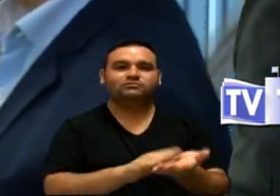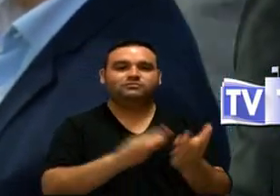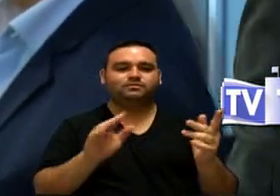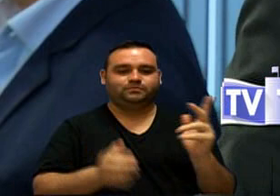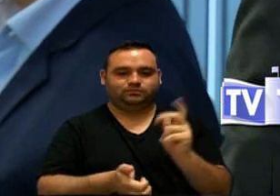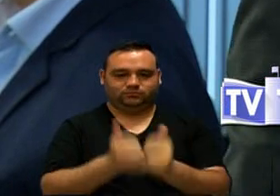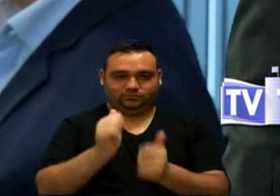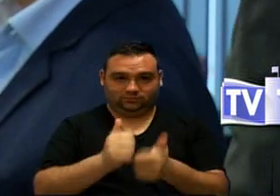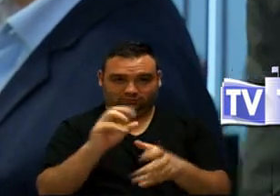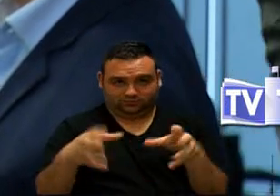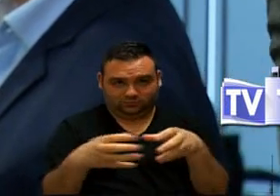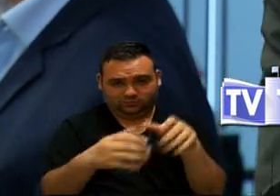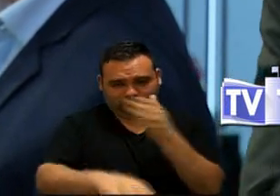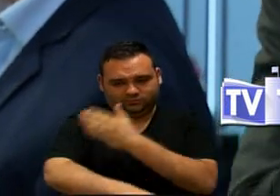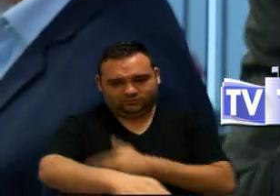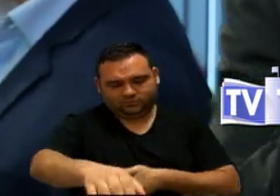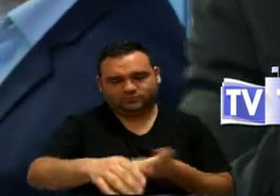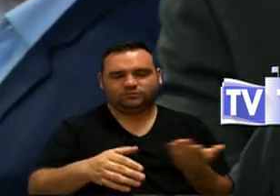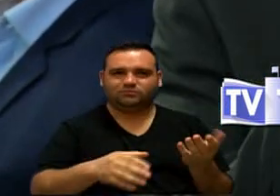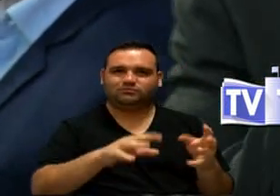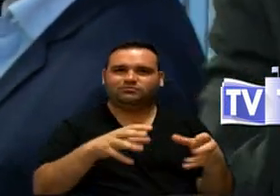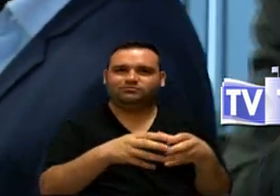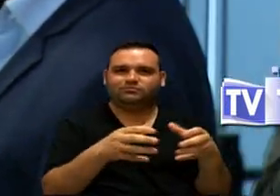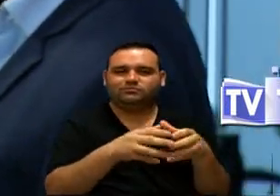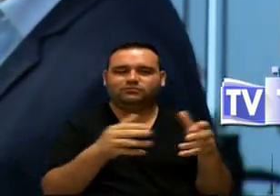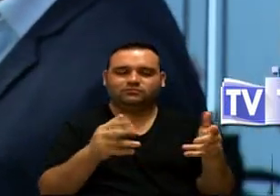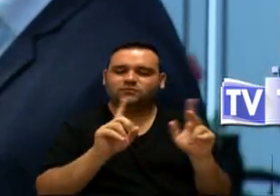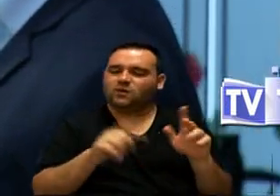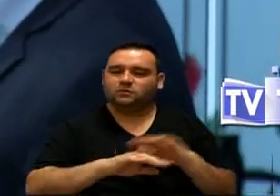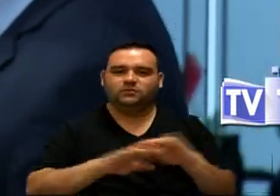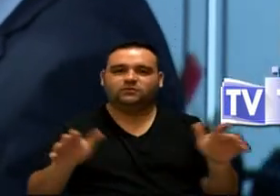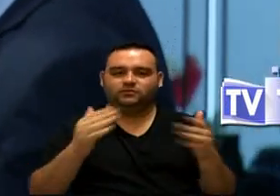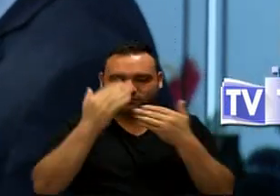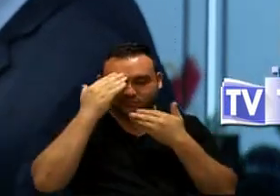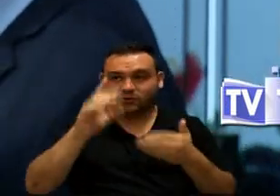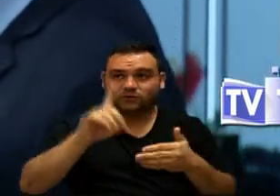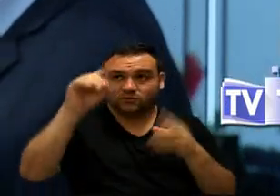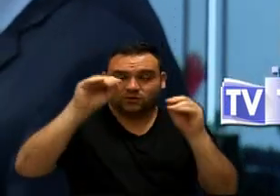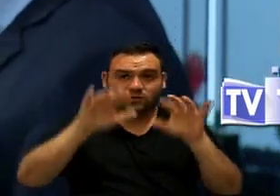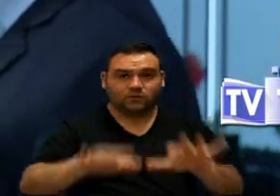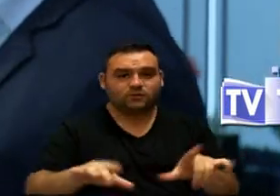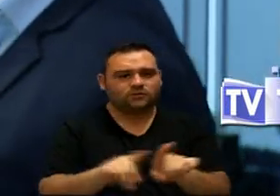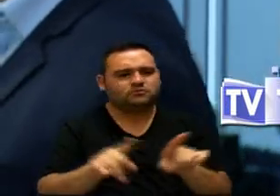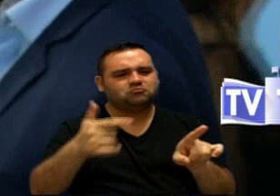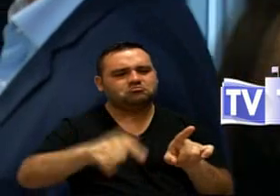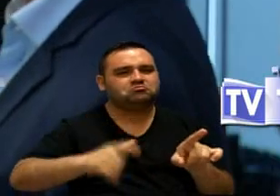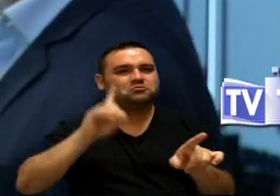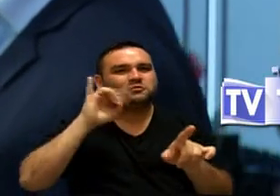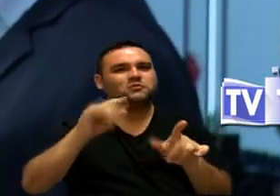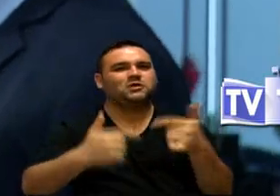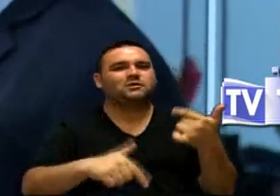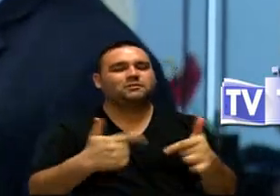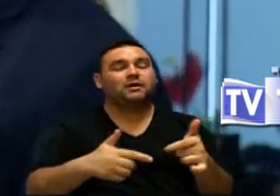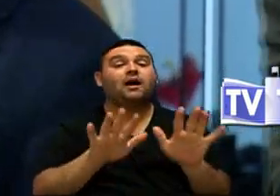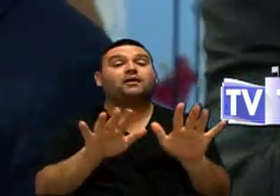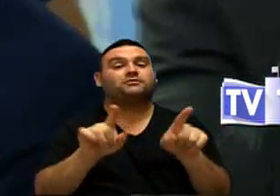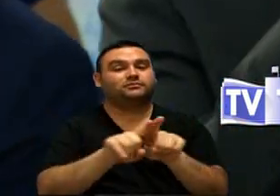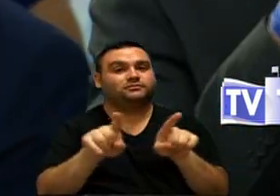futebol dos amputados, viu? Deus abençoe. Parabéns. É isso, senhor presidente. Muito obrigado. Deus nos abençoe. E mais esse dia de trabalho.